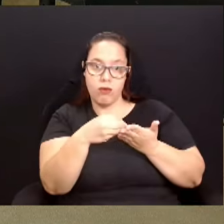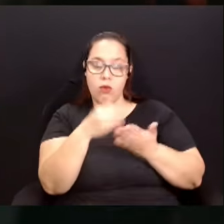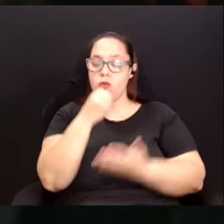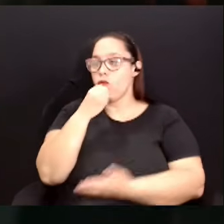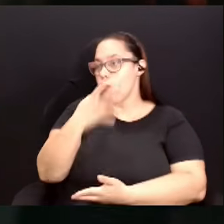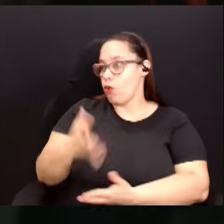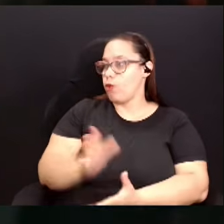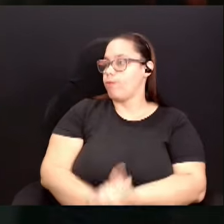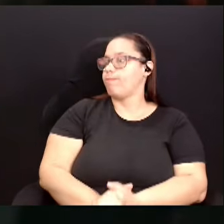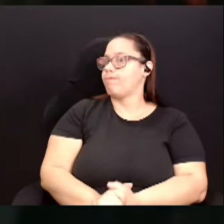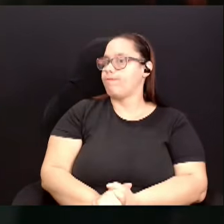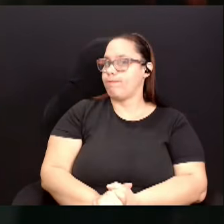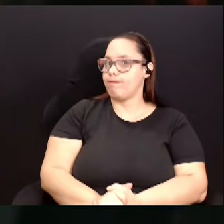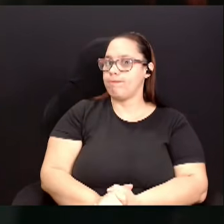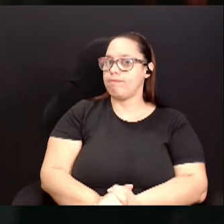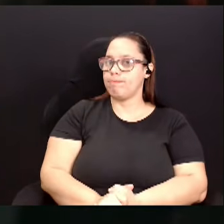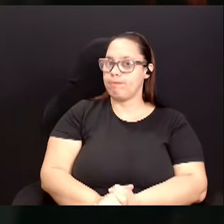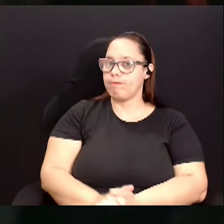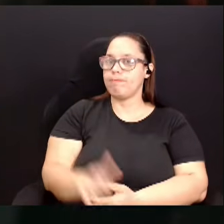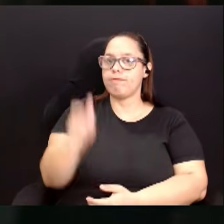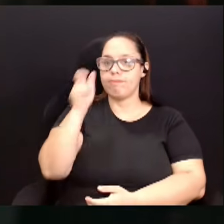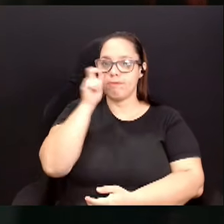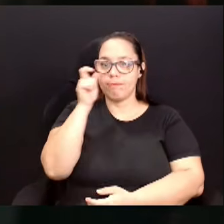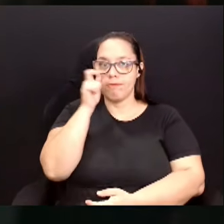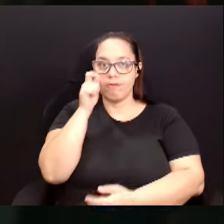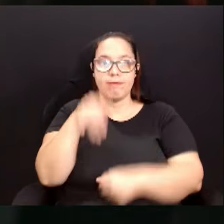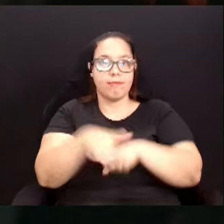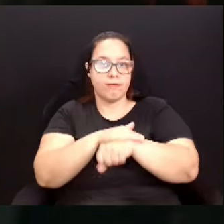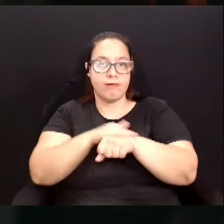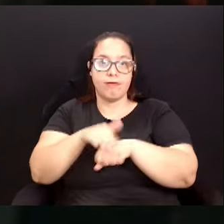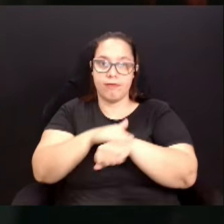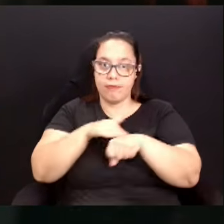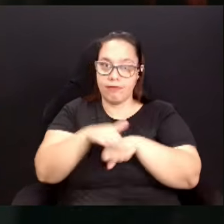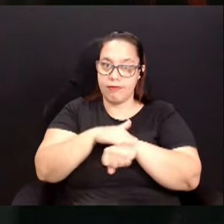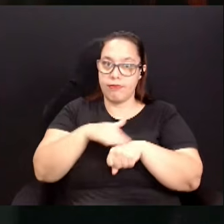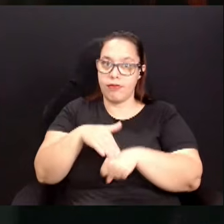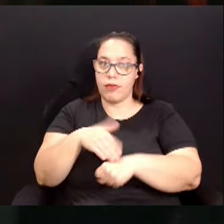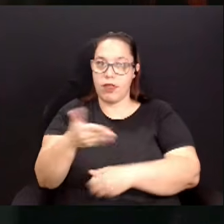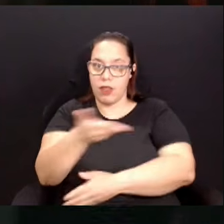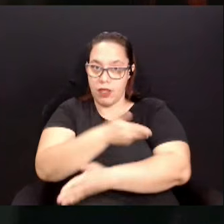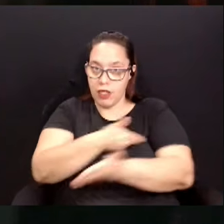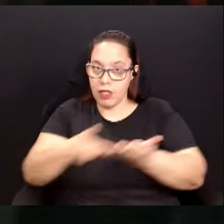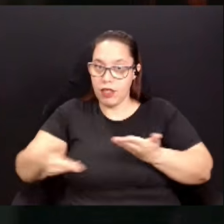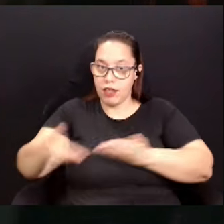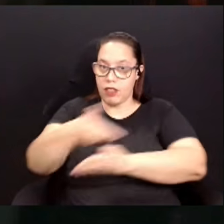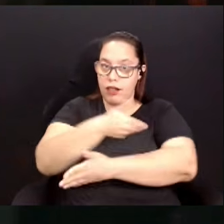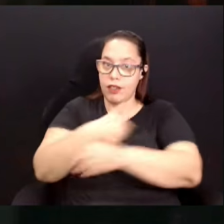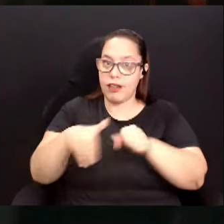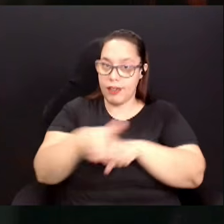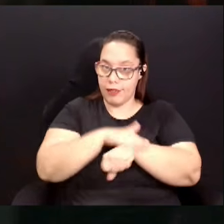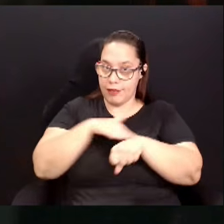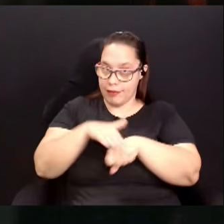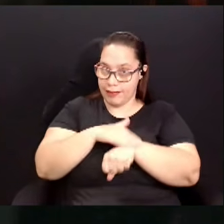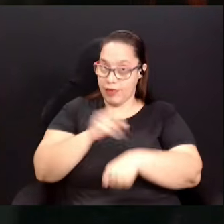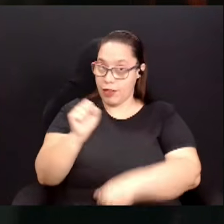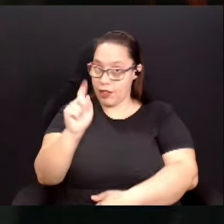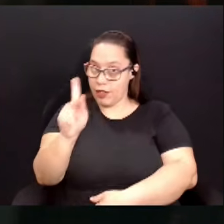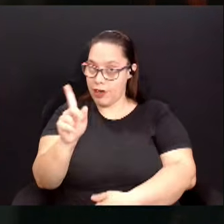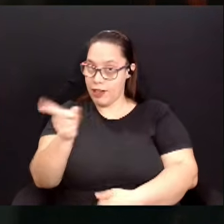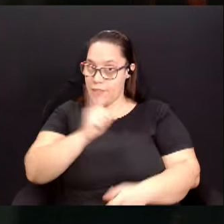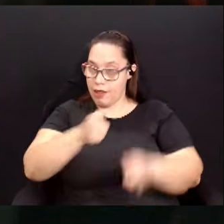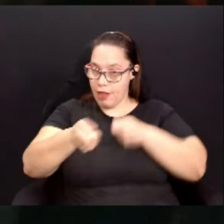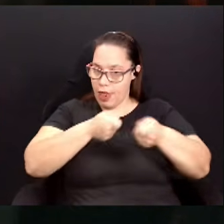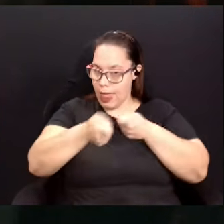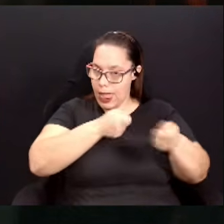Que interessante, né? Que conversa gostosa. A gente tá vendo aqui, ó, nós estamos conversando, tá? Não tem nenhum sequestrador